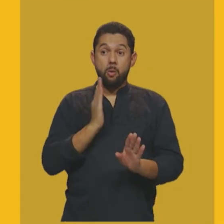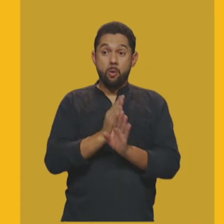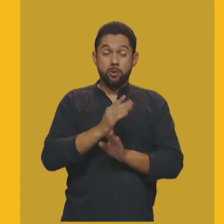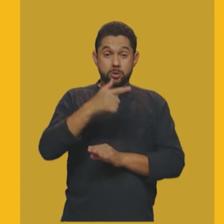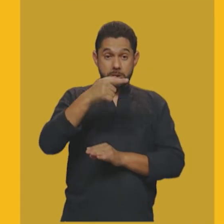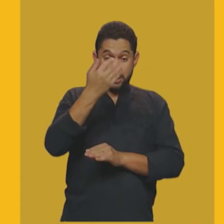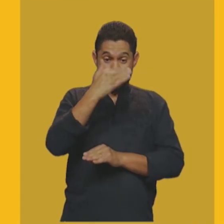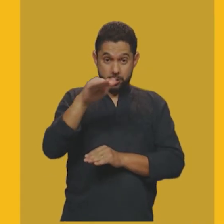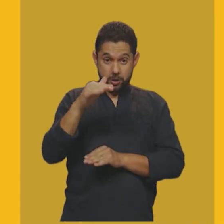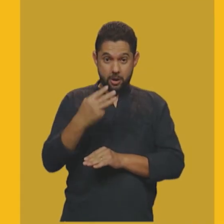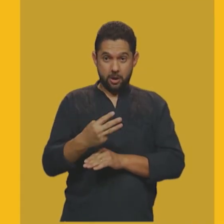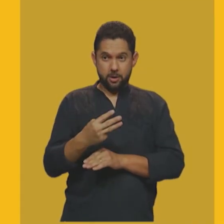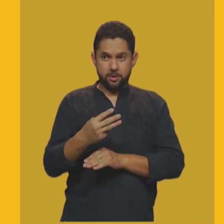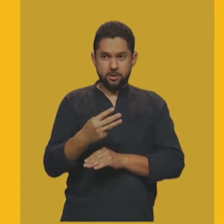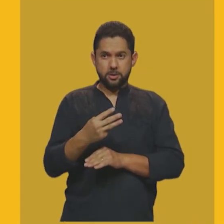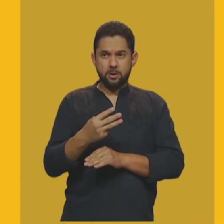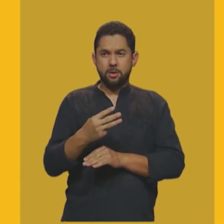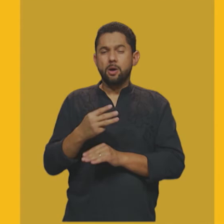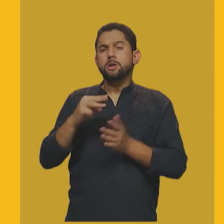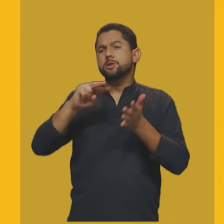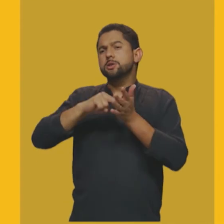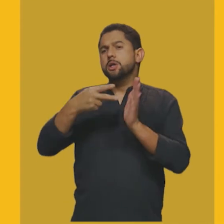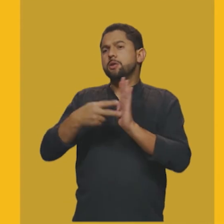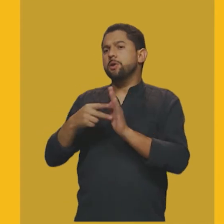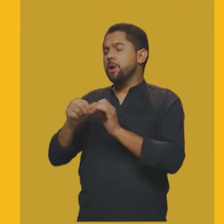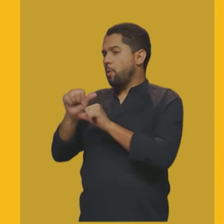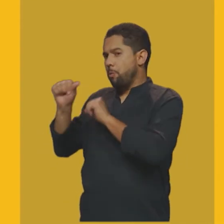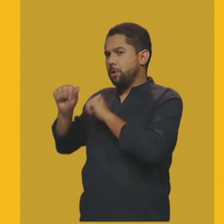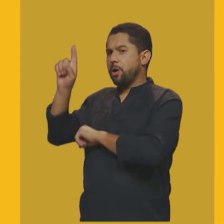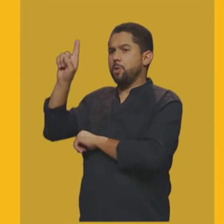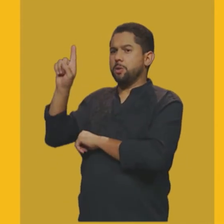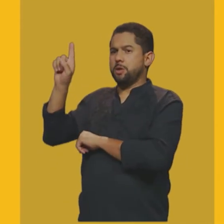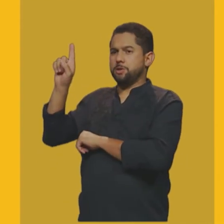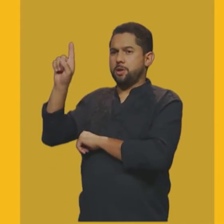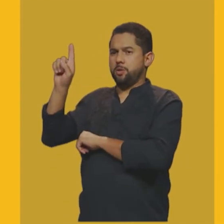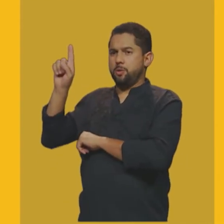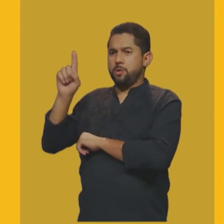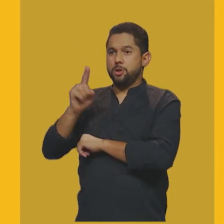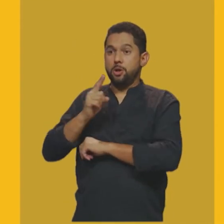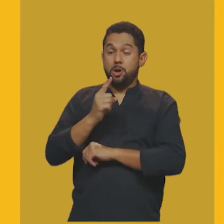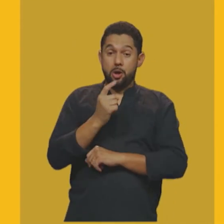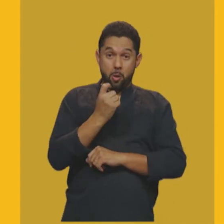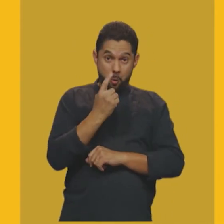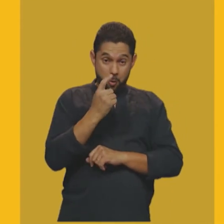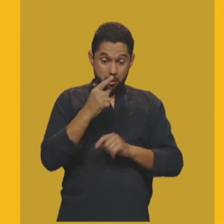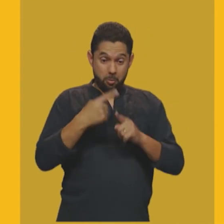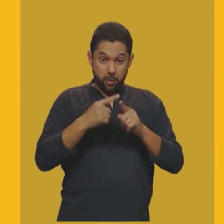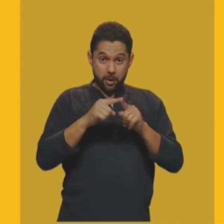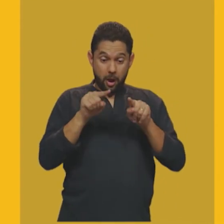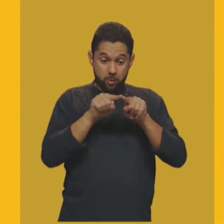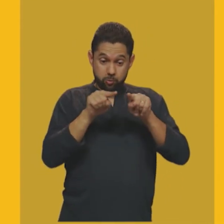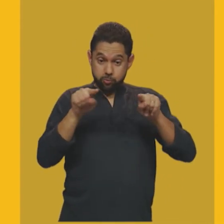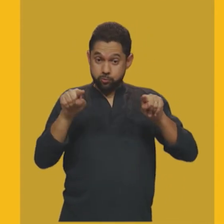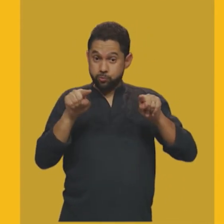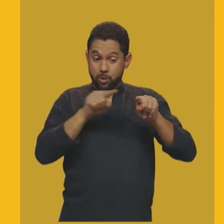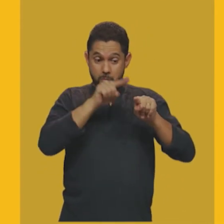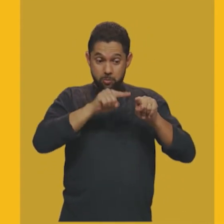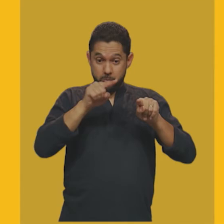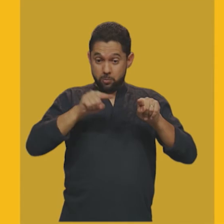7/3. Então, transformei esse circuito de 2 resistores em um circuito de um único resistor.